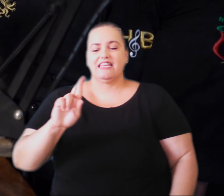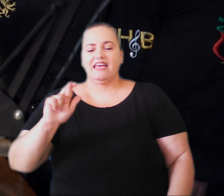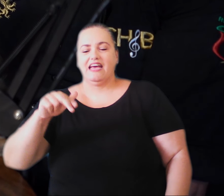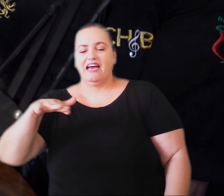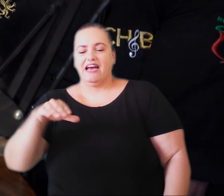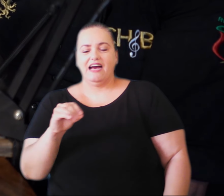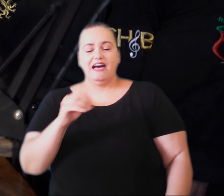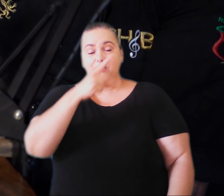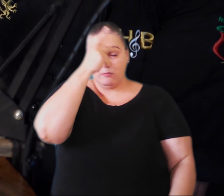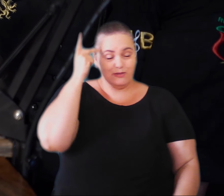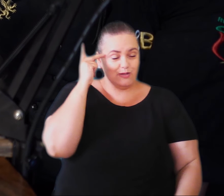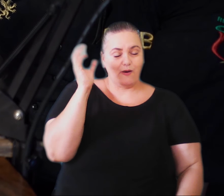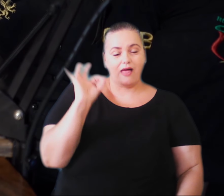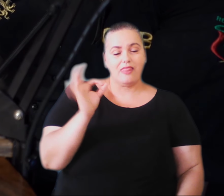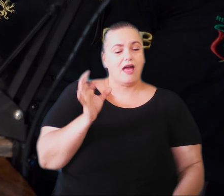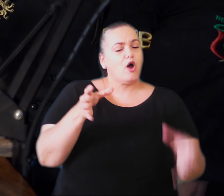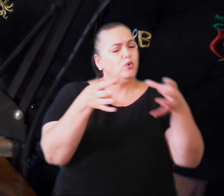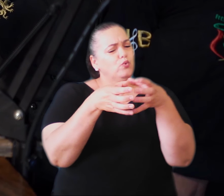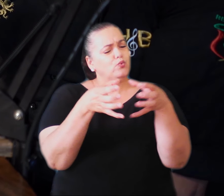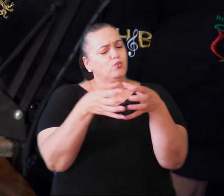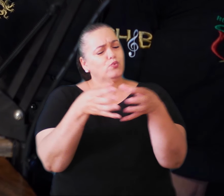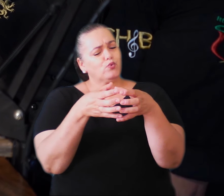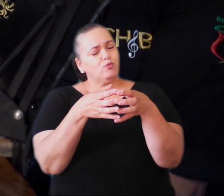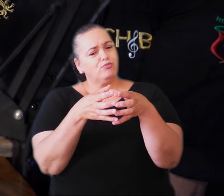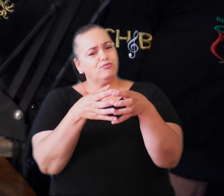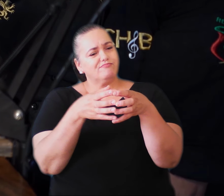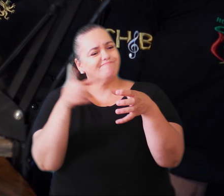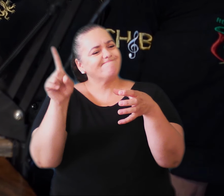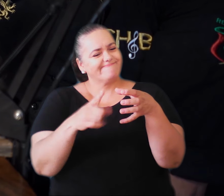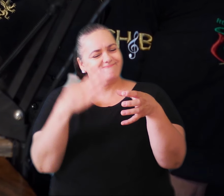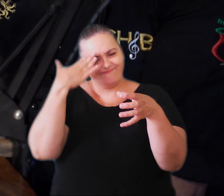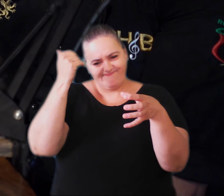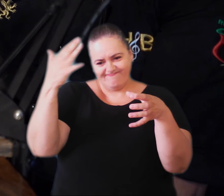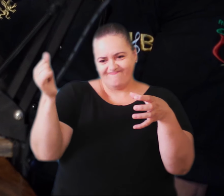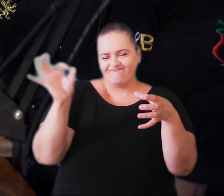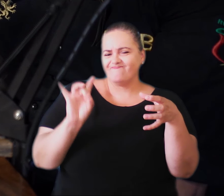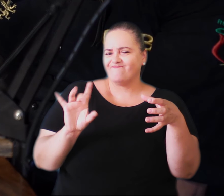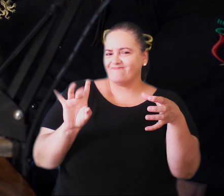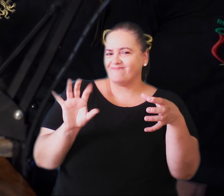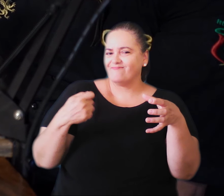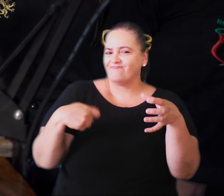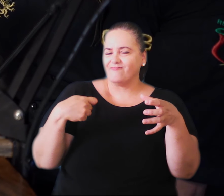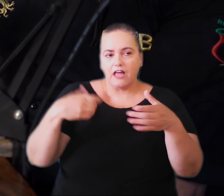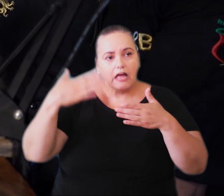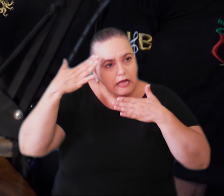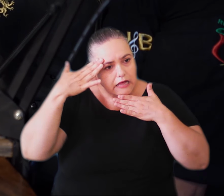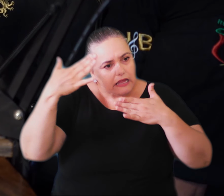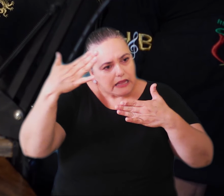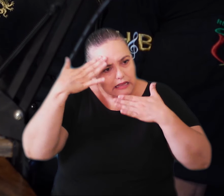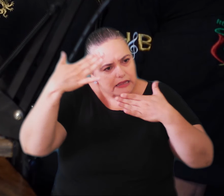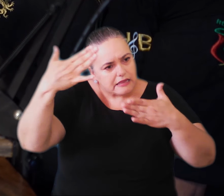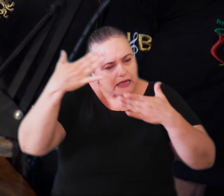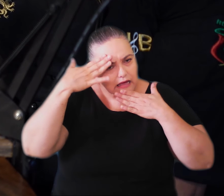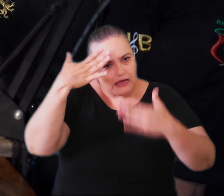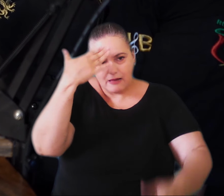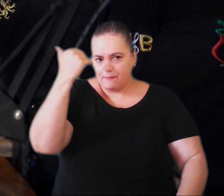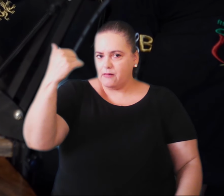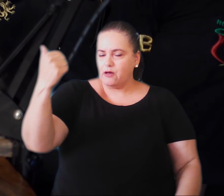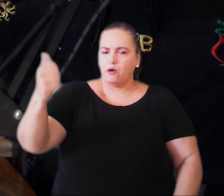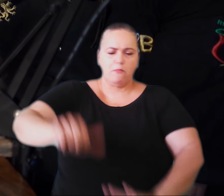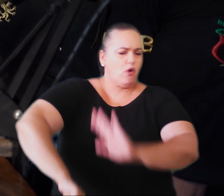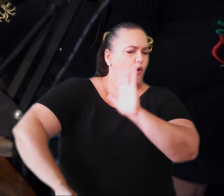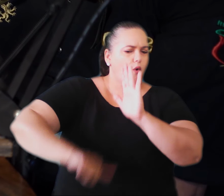essa pessoa que é e o grupo que é. A gente só tem que dizer, eu sou fã número um,